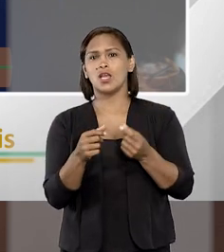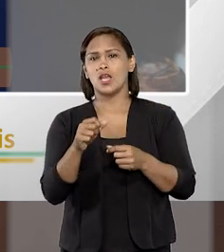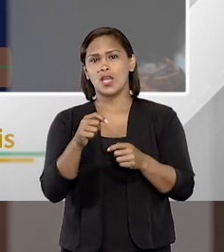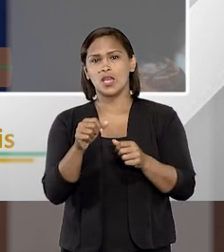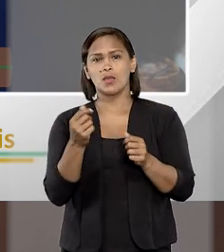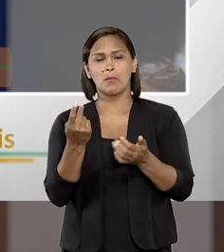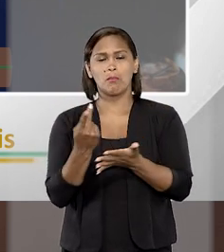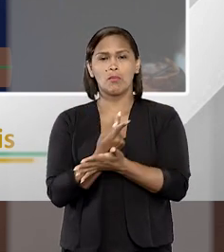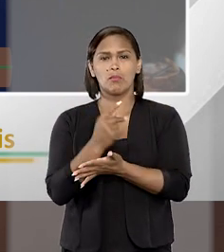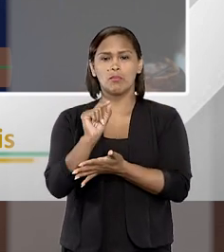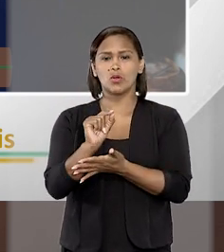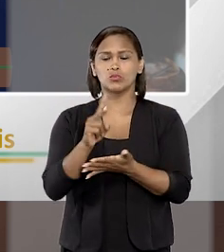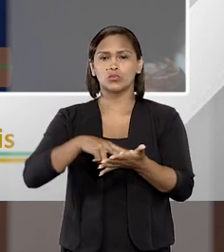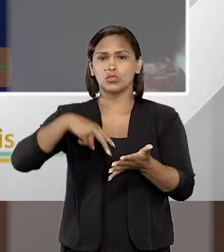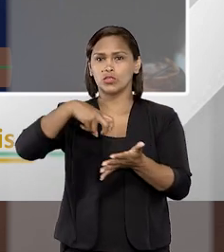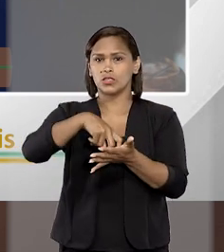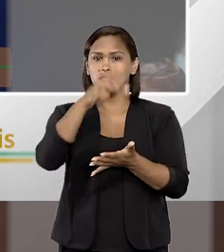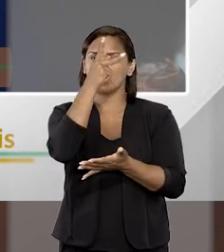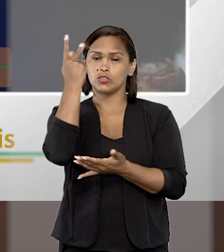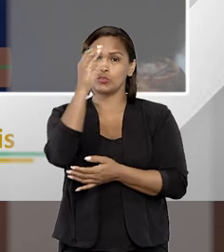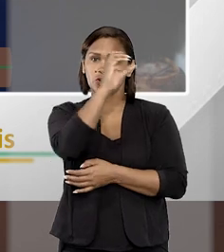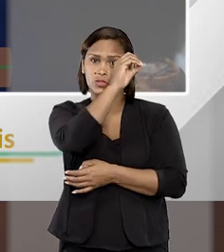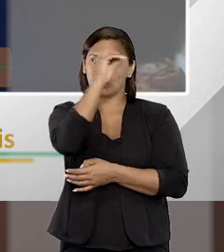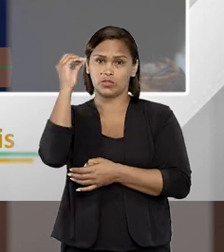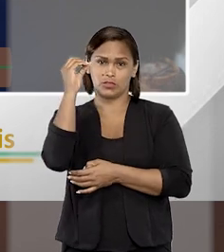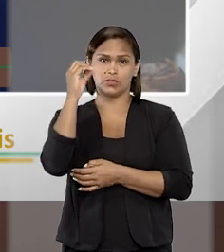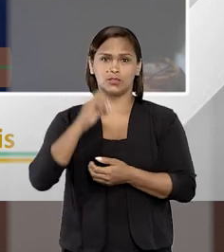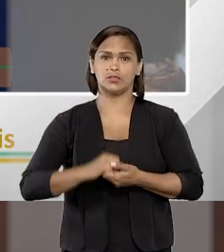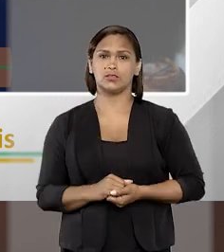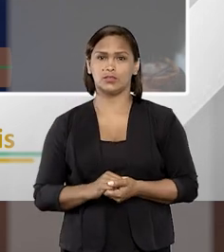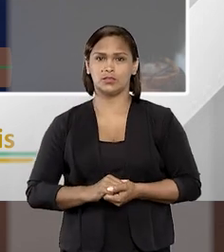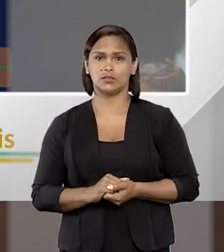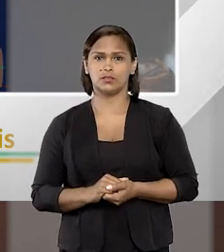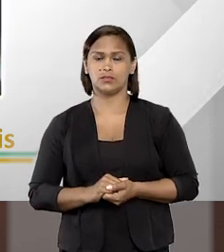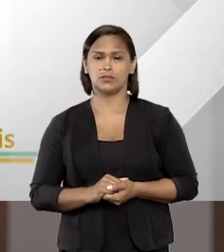portanto quando elas são de pessoas injustamente